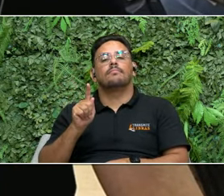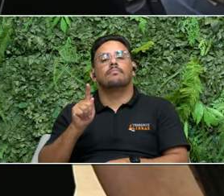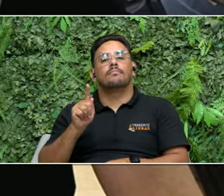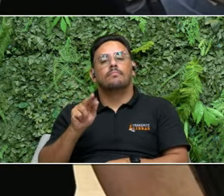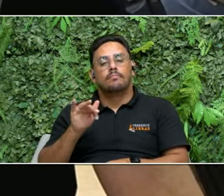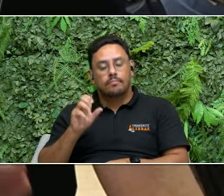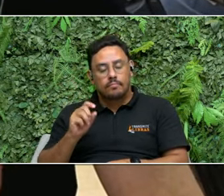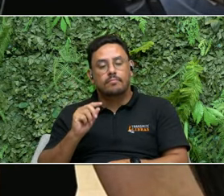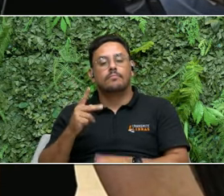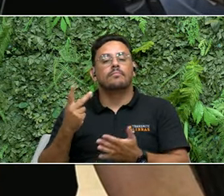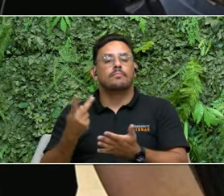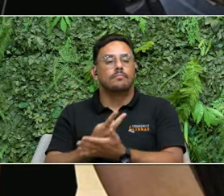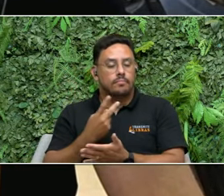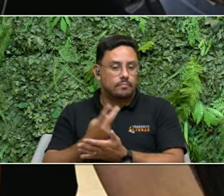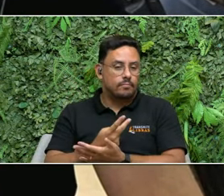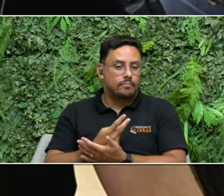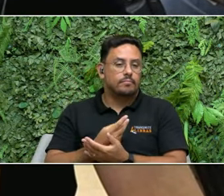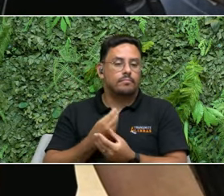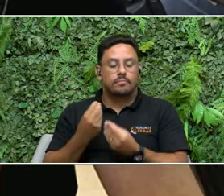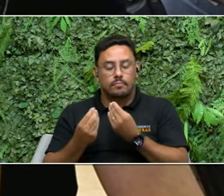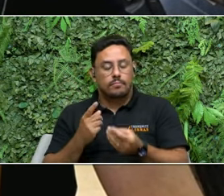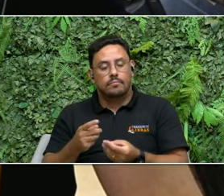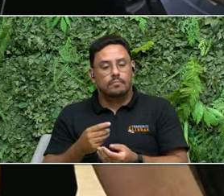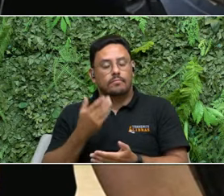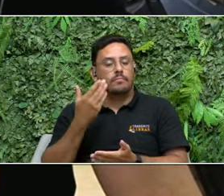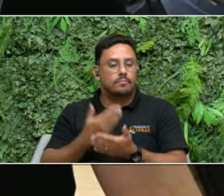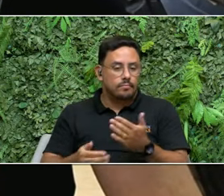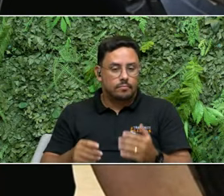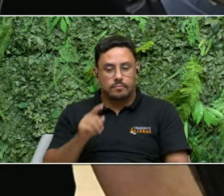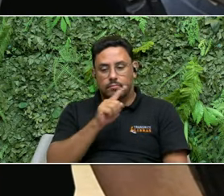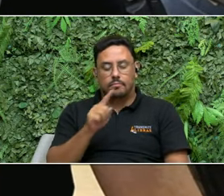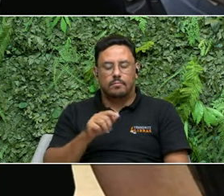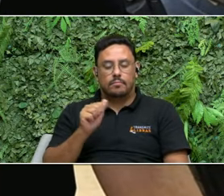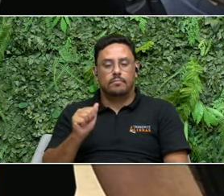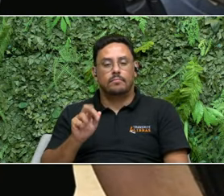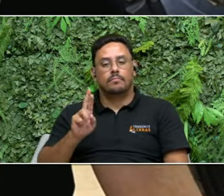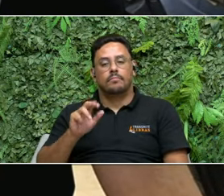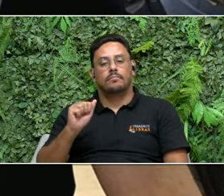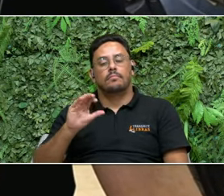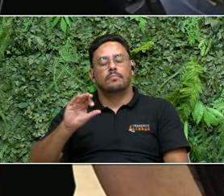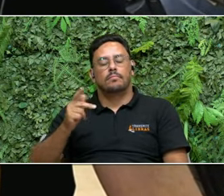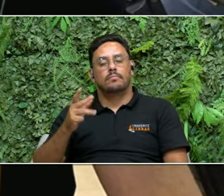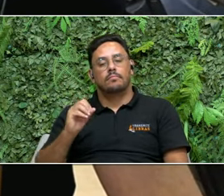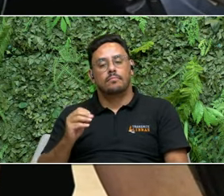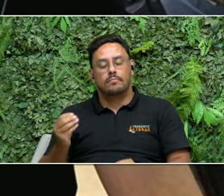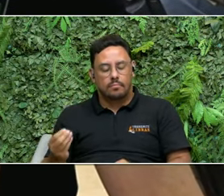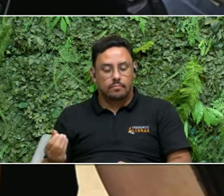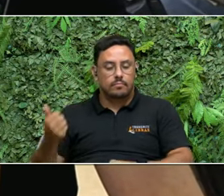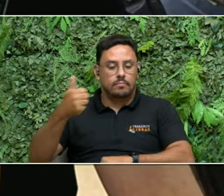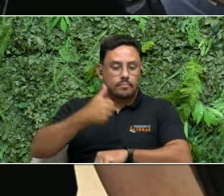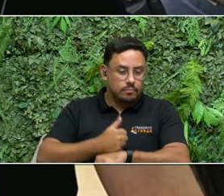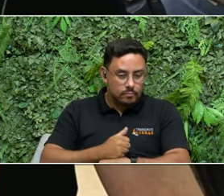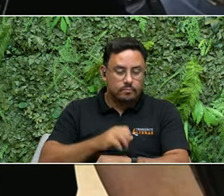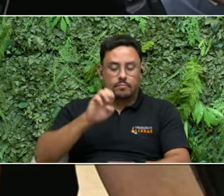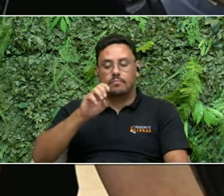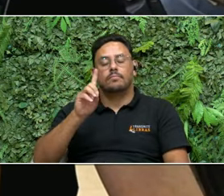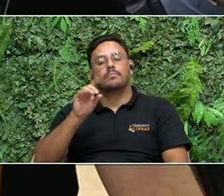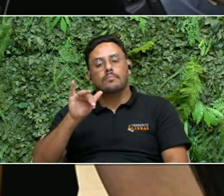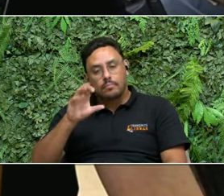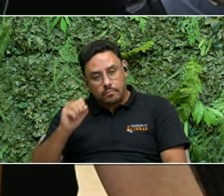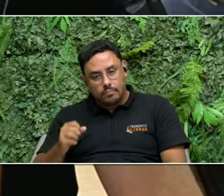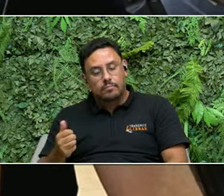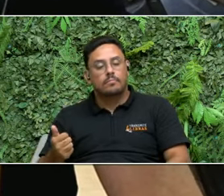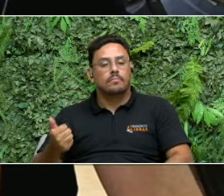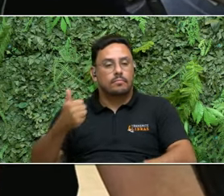Atlético errou E errou quando ele perde o zaracho porque o zaracho cansado ele coloca o Edenilson por dentro e coloca o